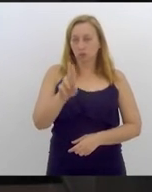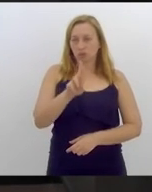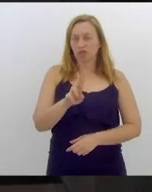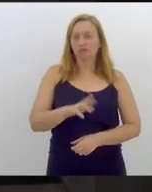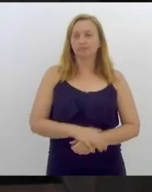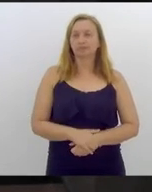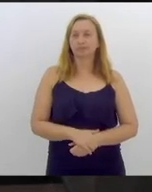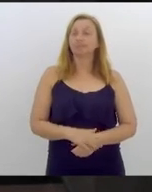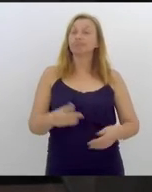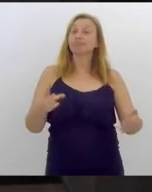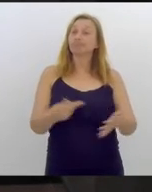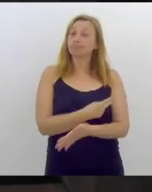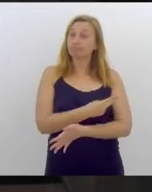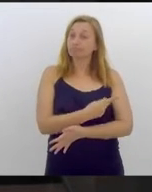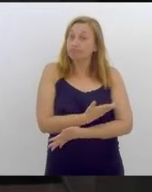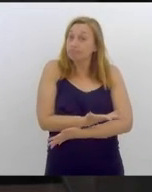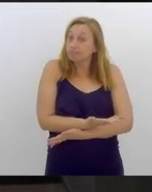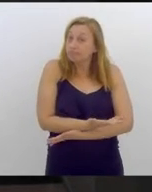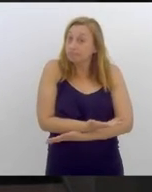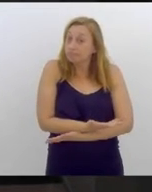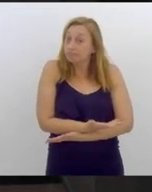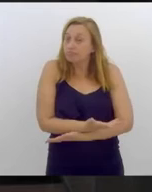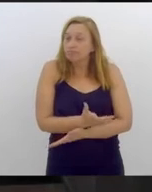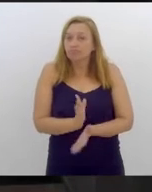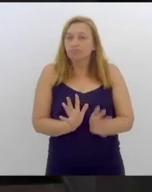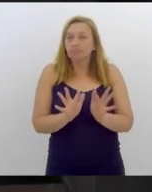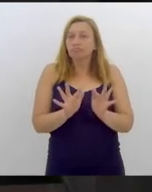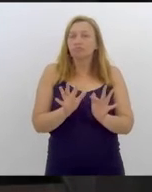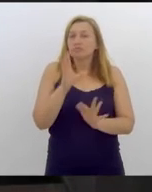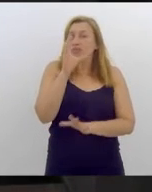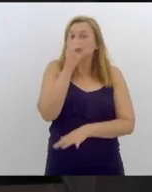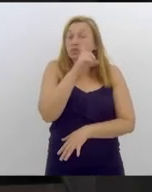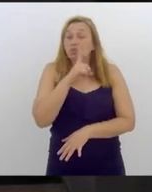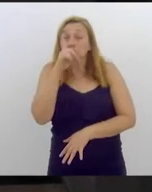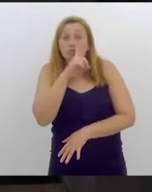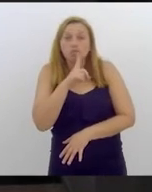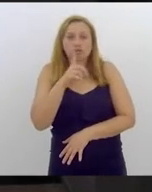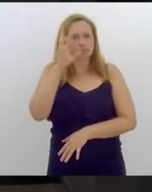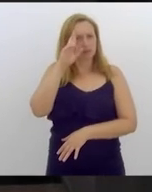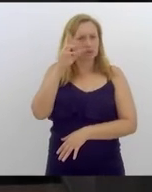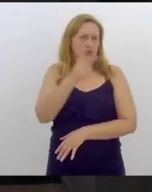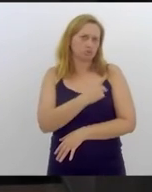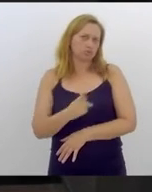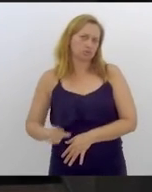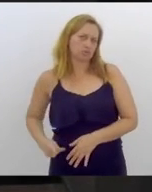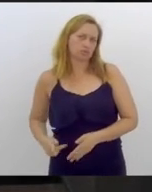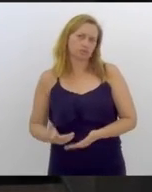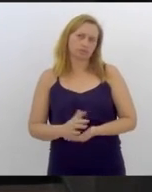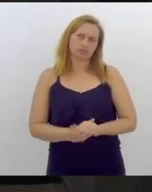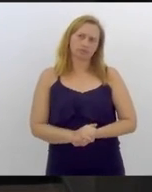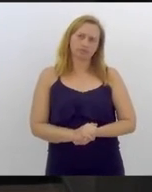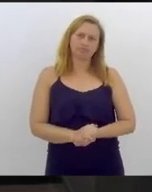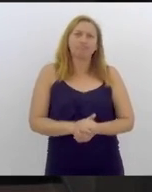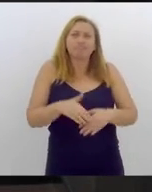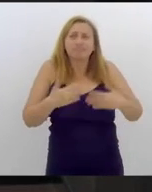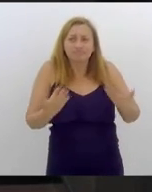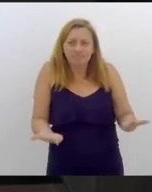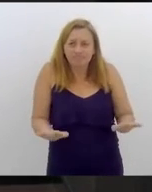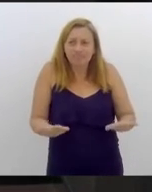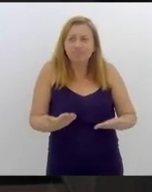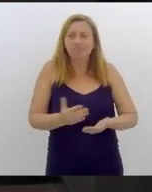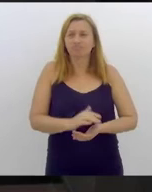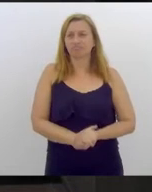isso aconteceu neste final de semanas senhora Presidente então eu tô trazendo